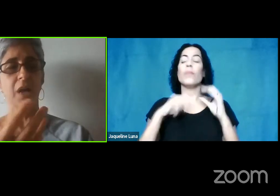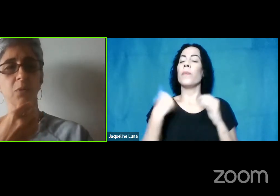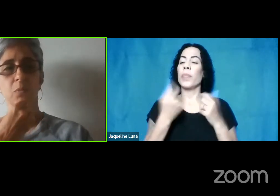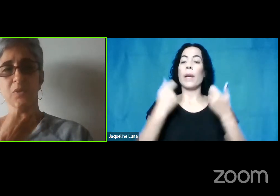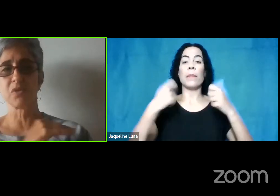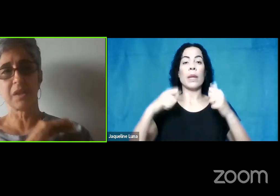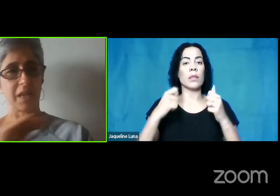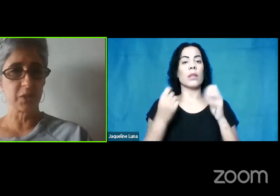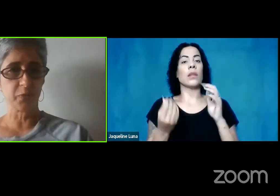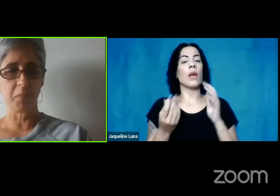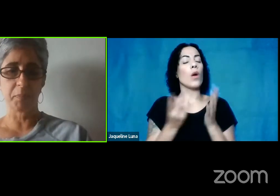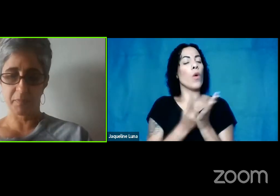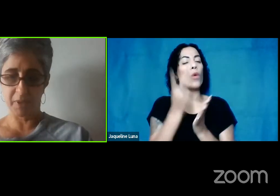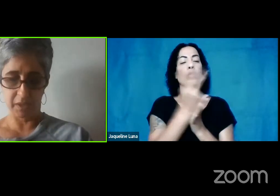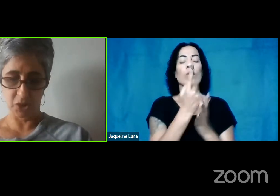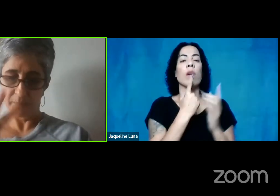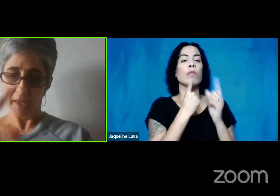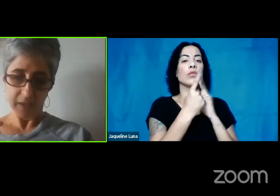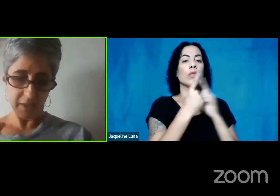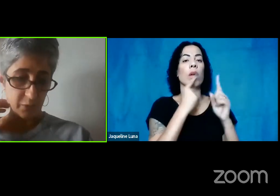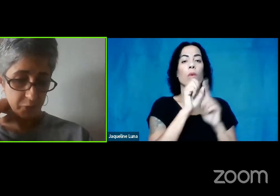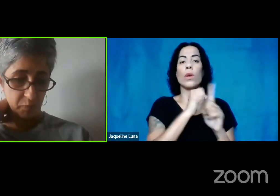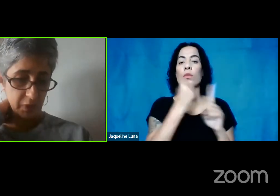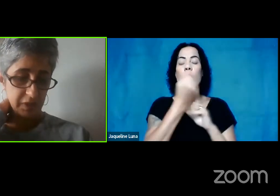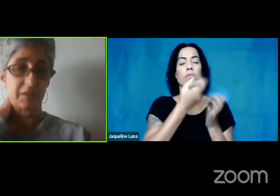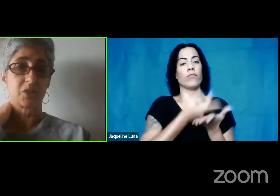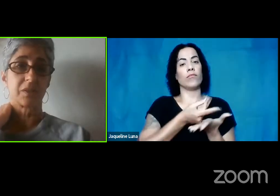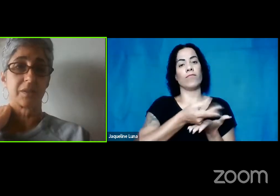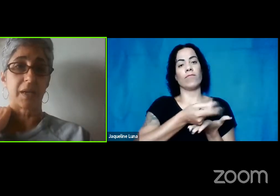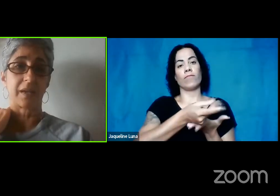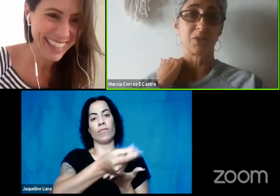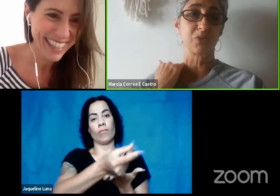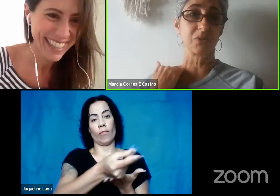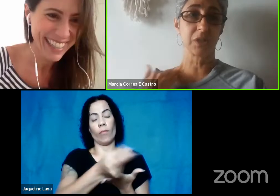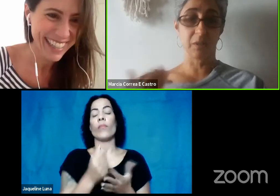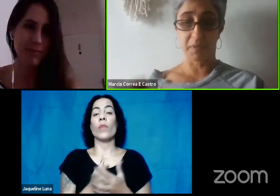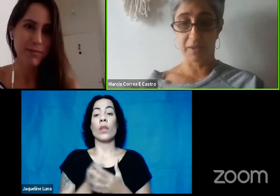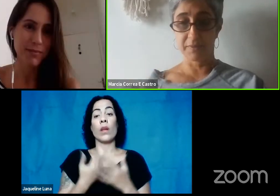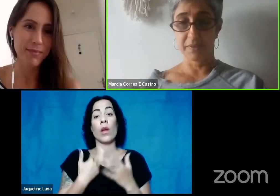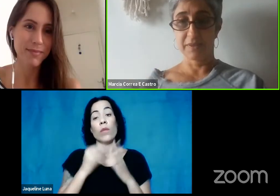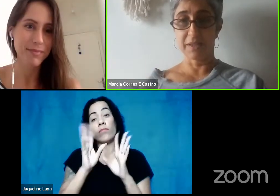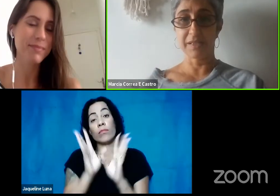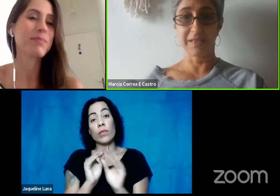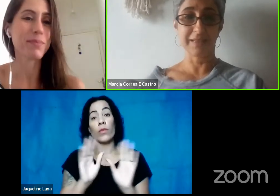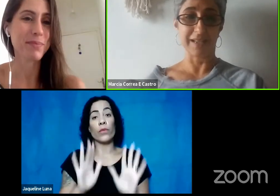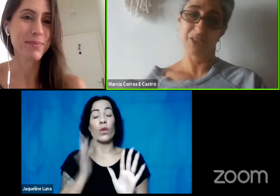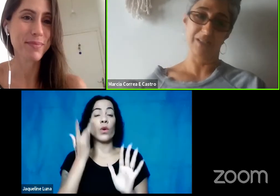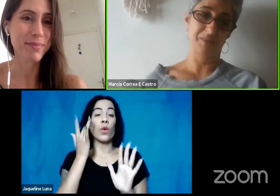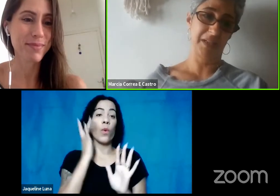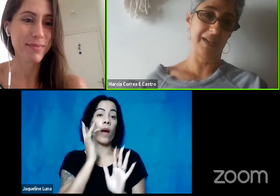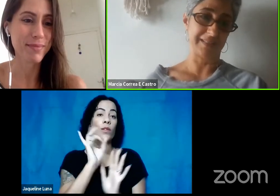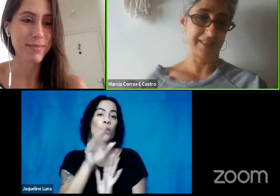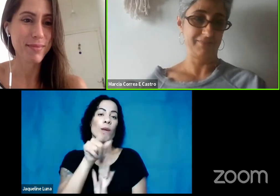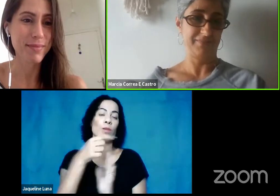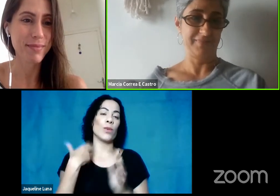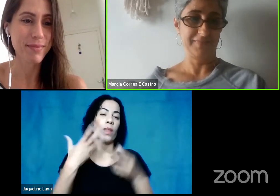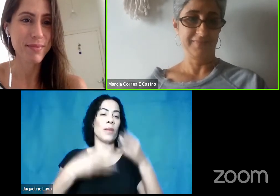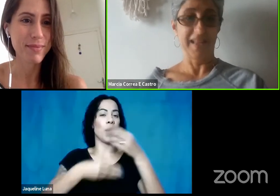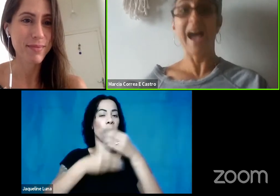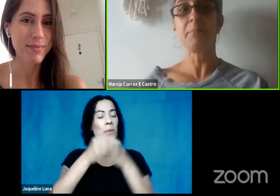manter o diálogo com a sociedade de forma permanente. E aí eu fico por aqui, acho que era isso que eu tinha para acrescentar, gente.